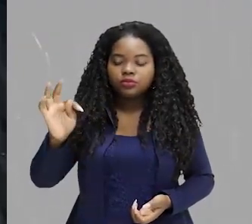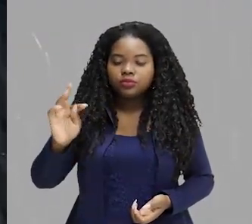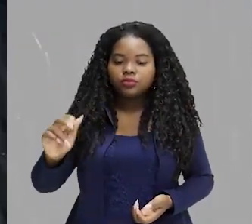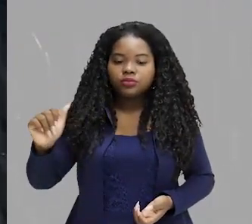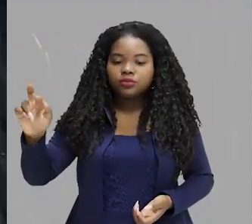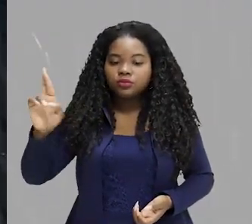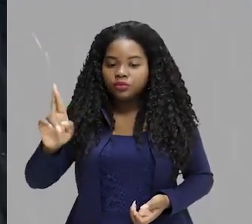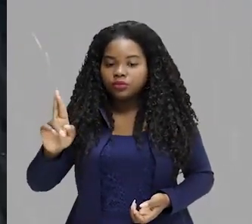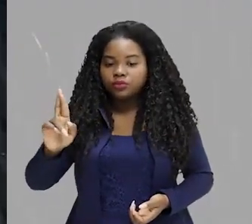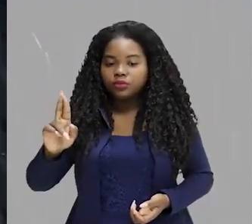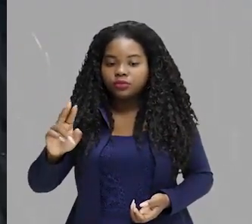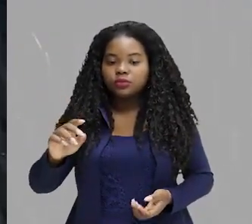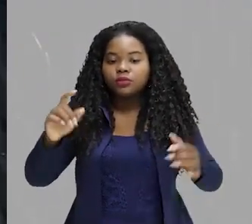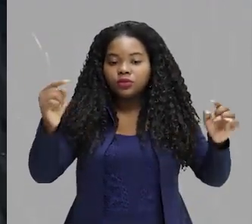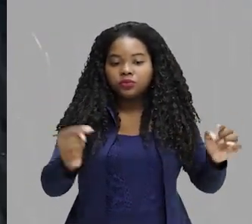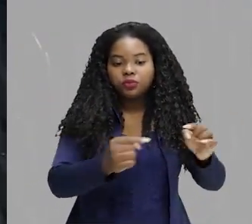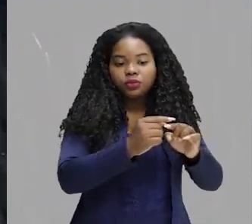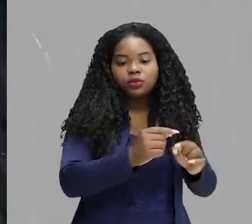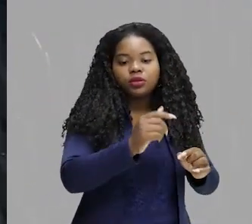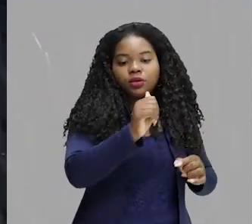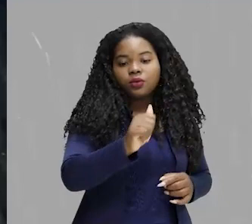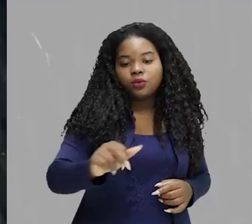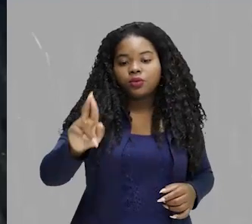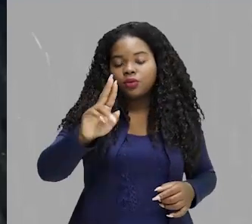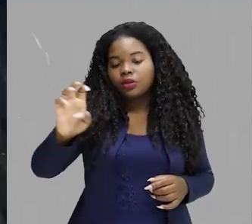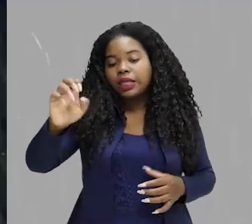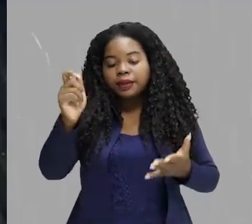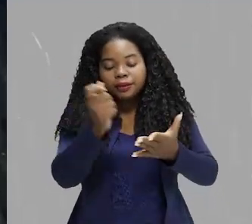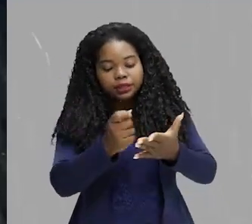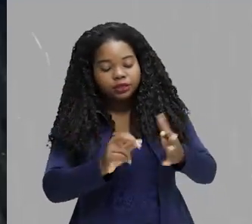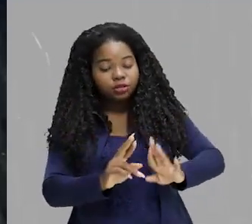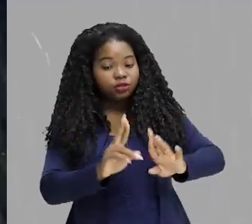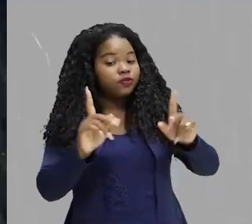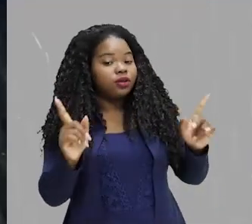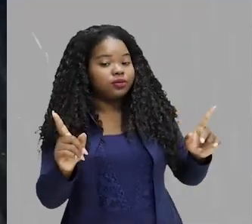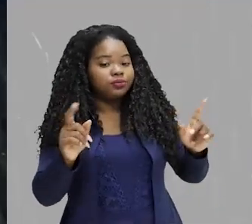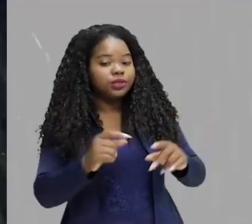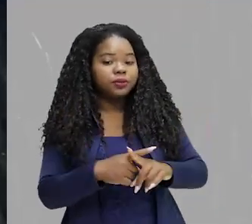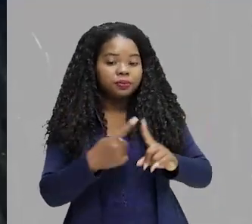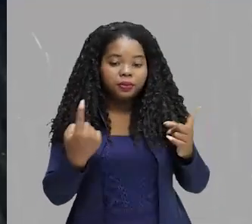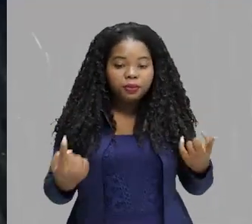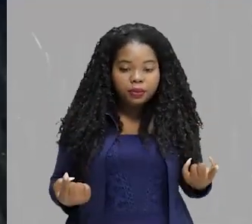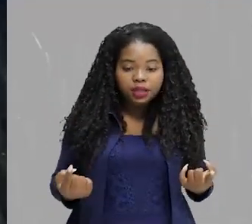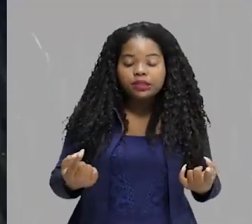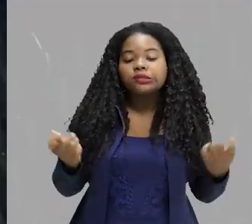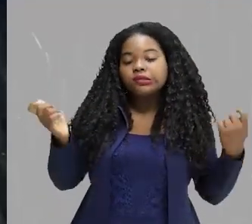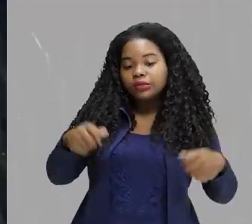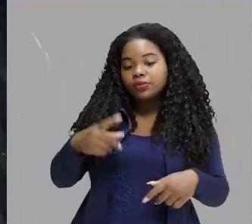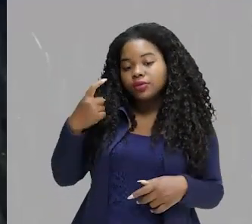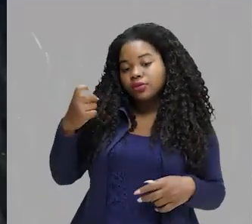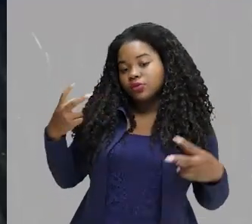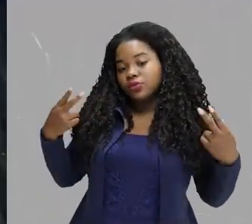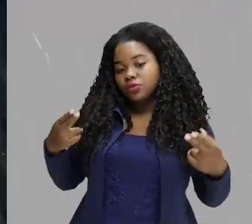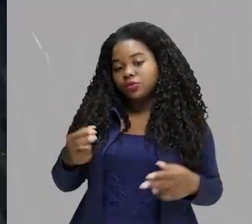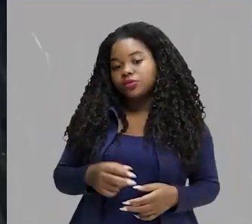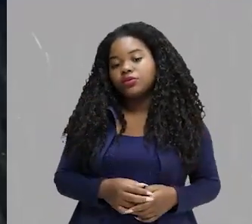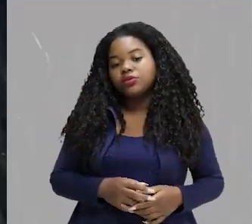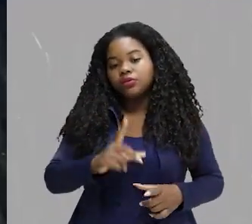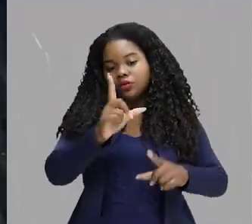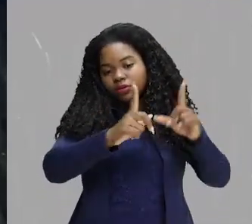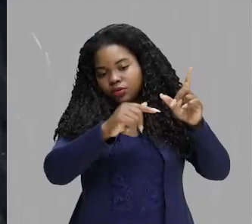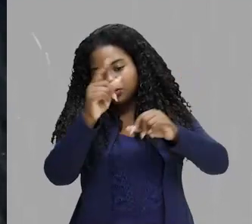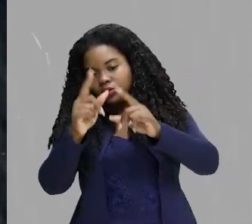com are, apesar de serem escritas diferentes, percebem? Só que eu consigo ter o mesmo som, estrela